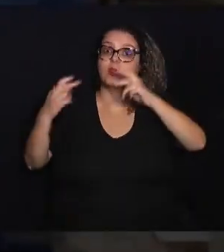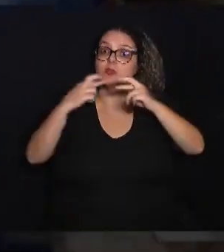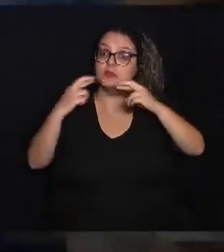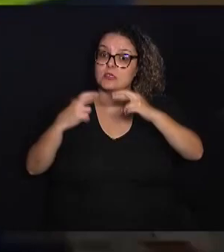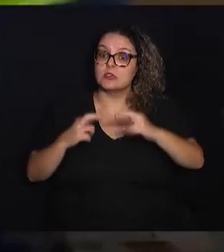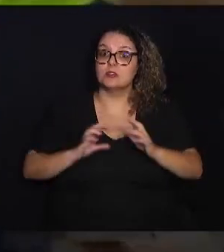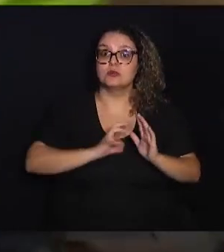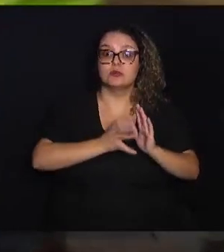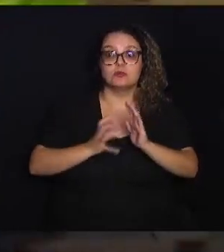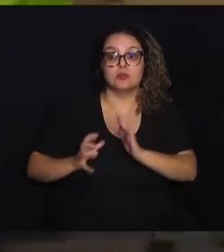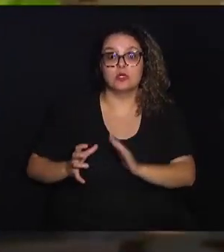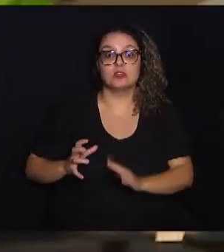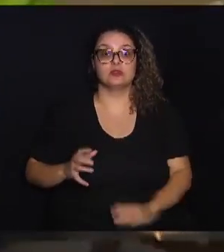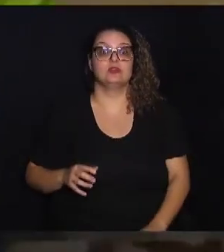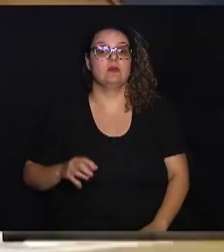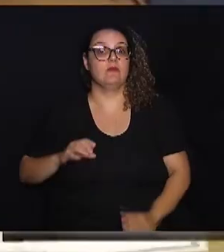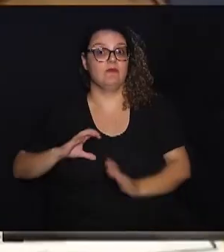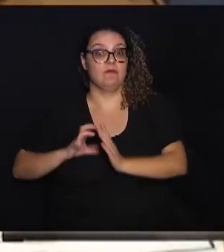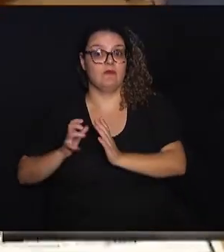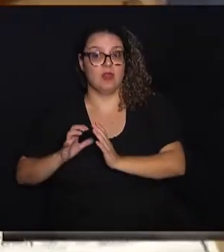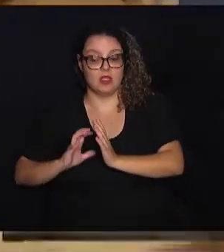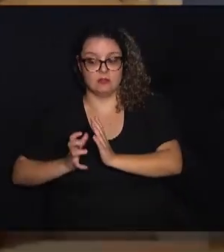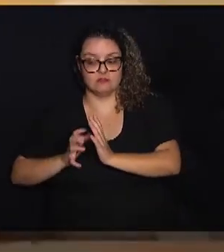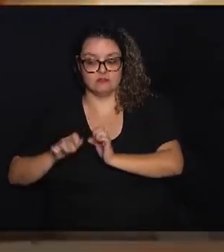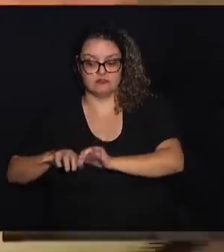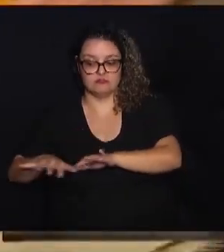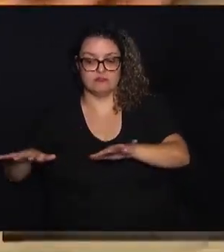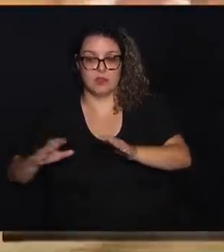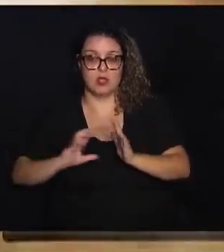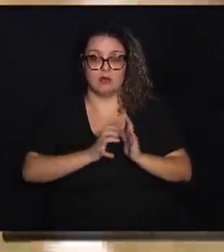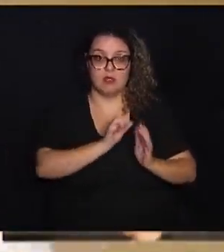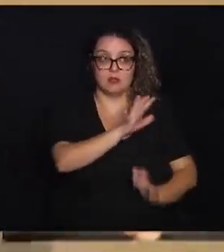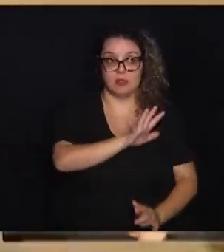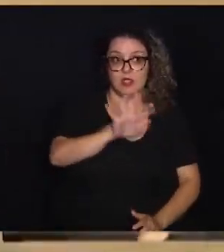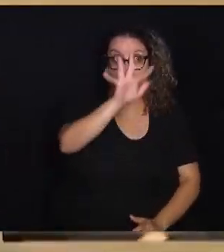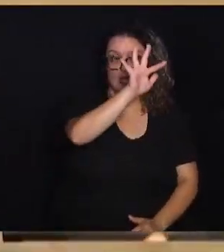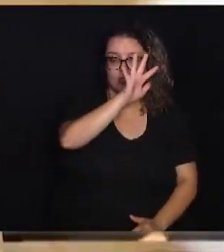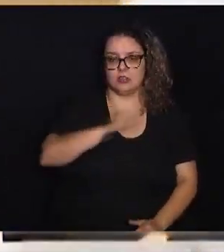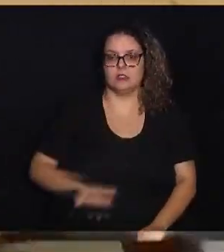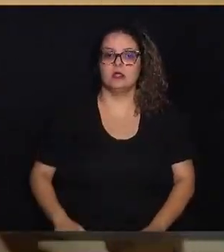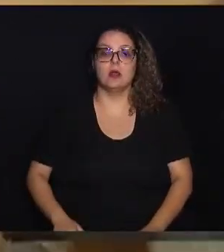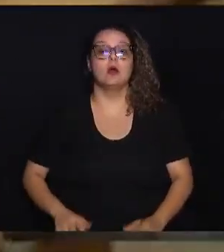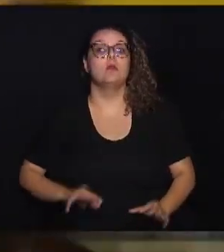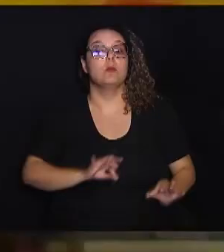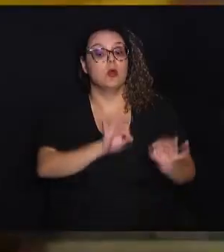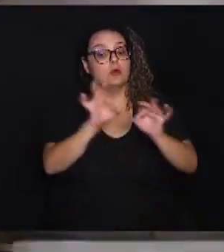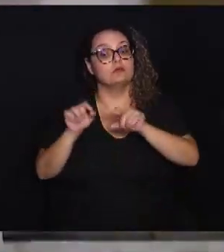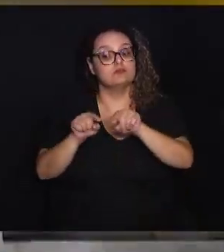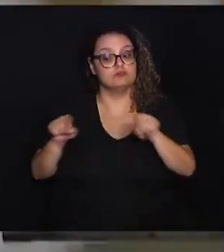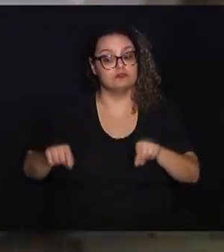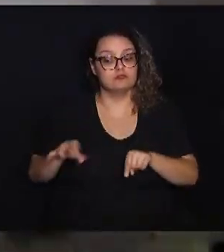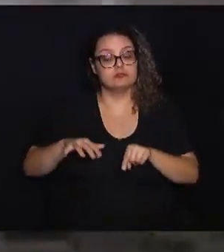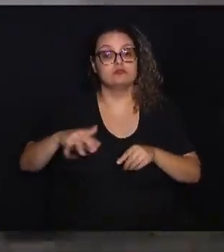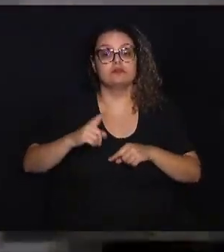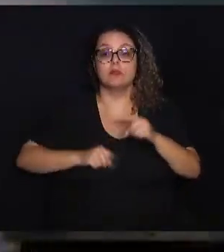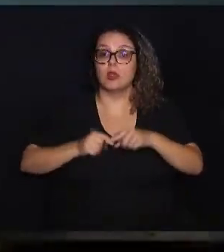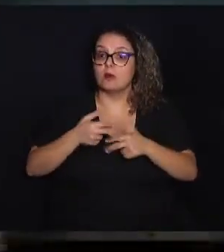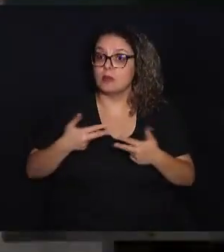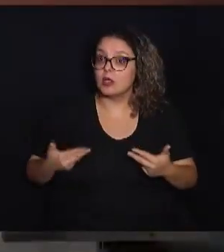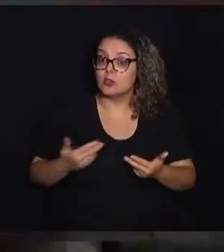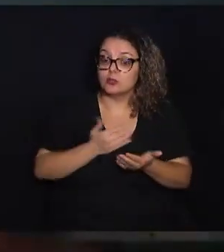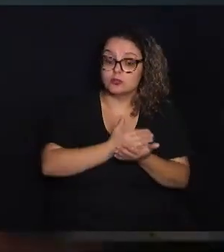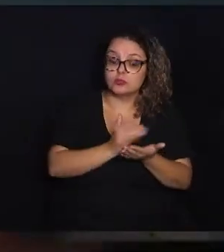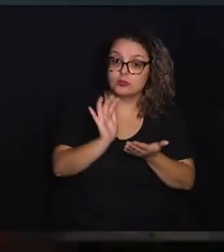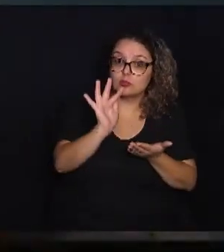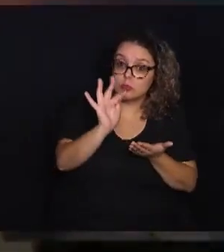políticos, federações e coligações poderão acompanhar a urna e todo e qualquer material referente à votação do início